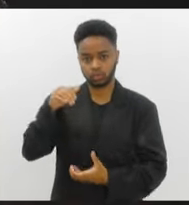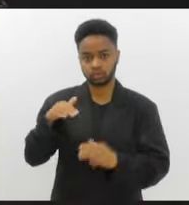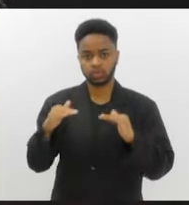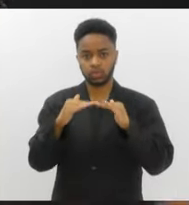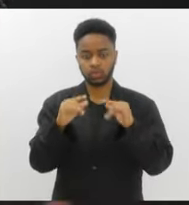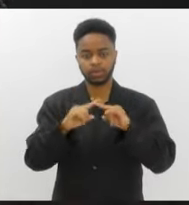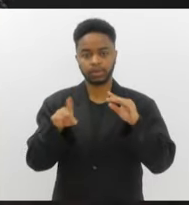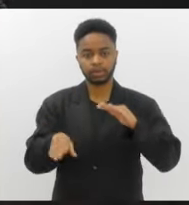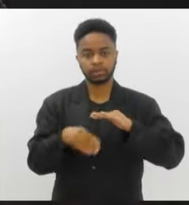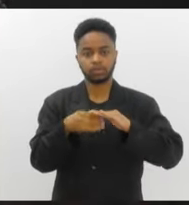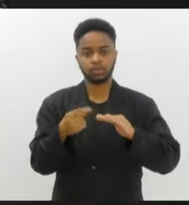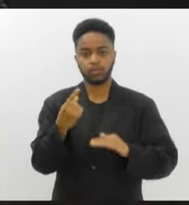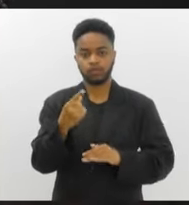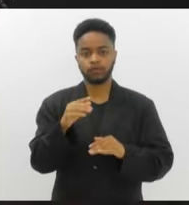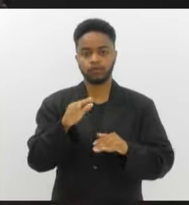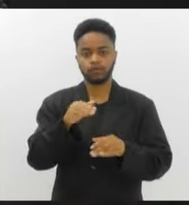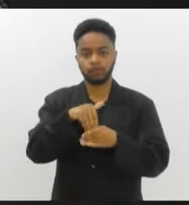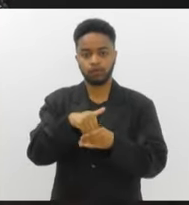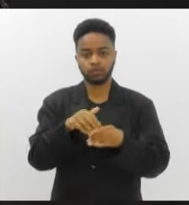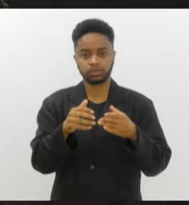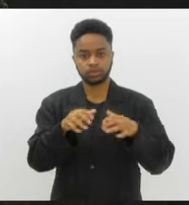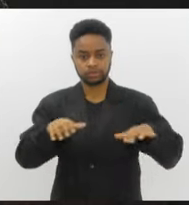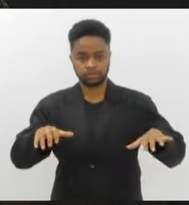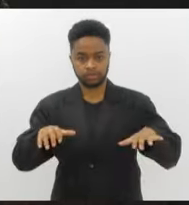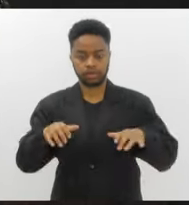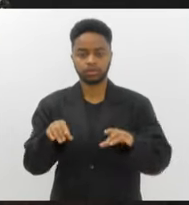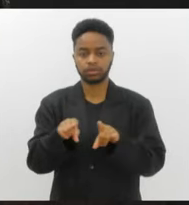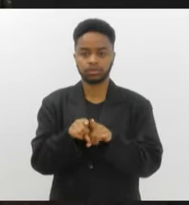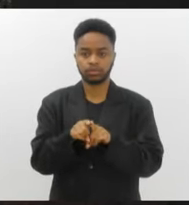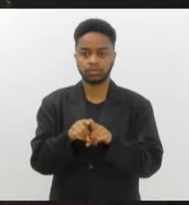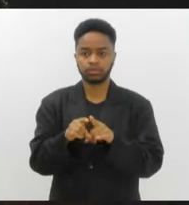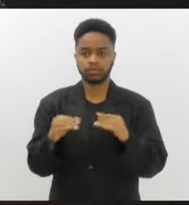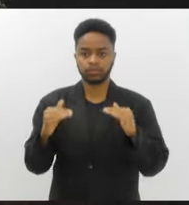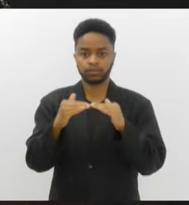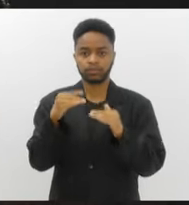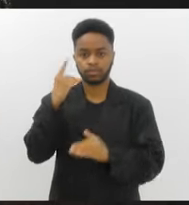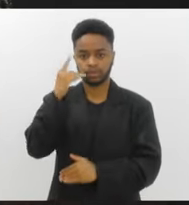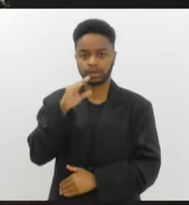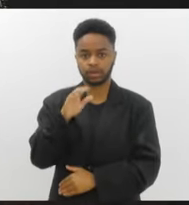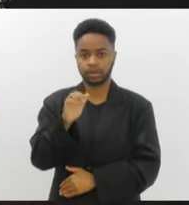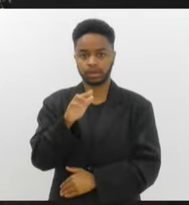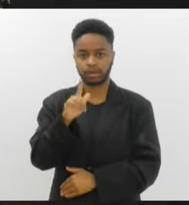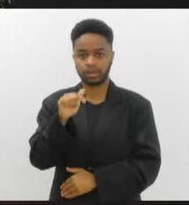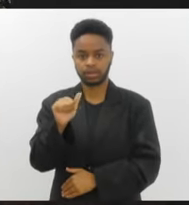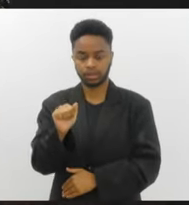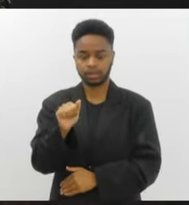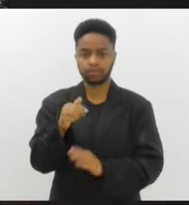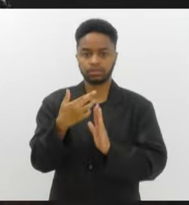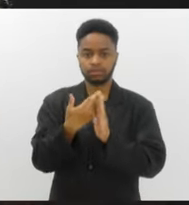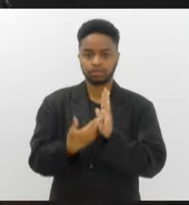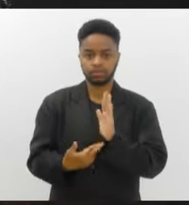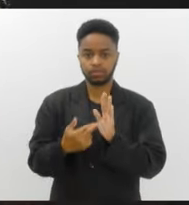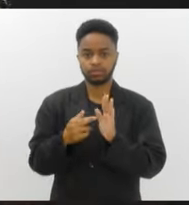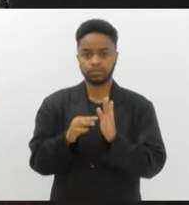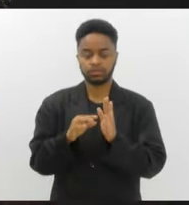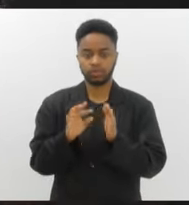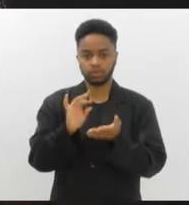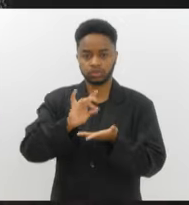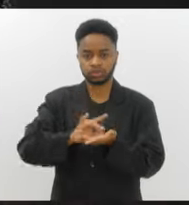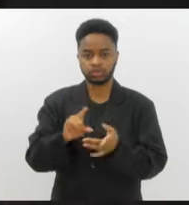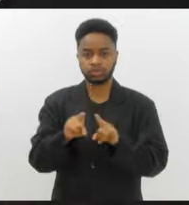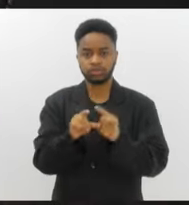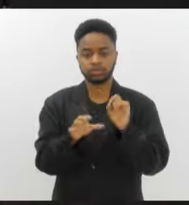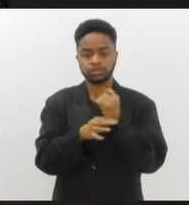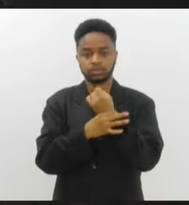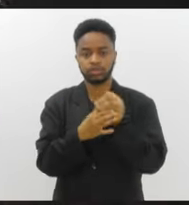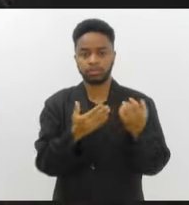com emenda com voto em separado, favorável da deputada Carla Machado, relator original. De